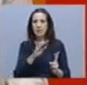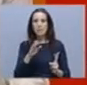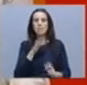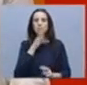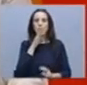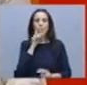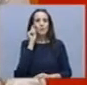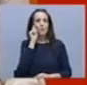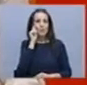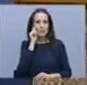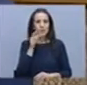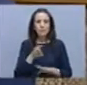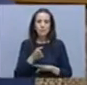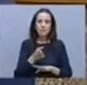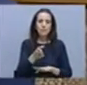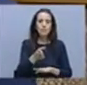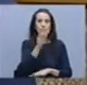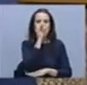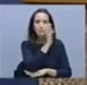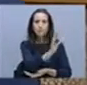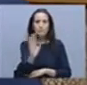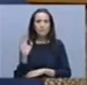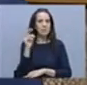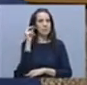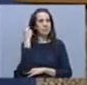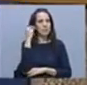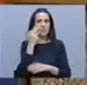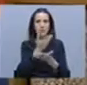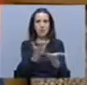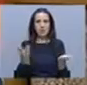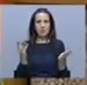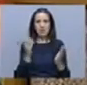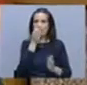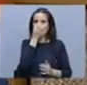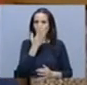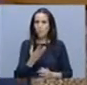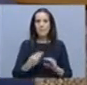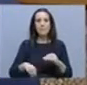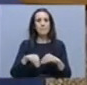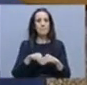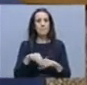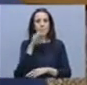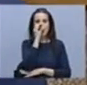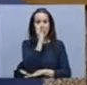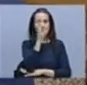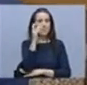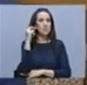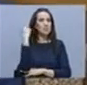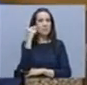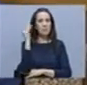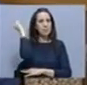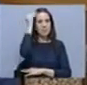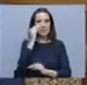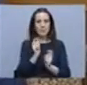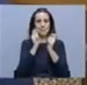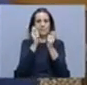que leva aos pomares das cerejeiras em flor. Temos também o apadrinhamento de cerejeiras, que as pessoas ficam